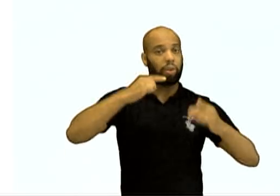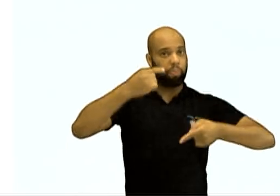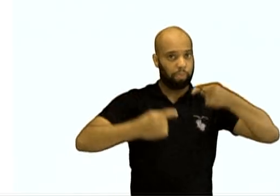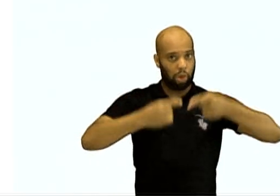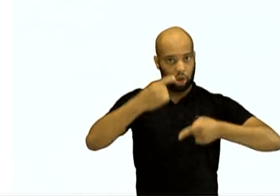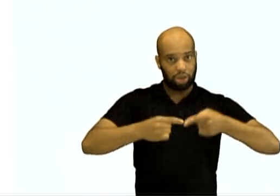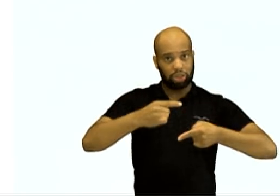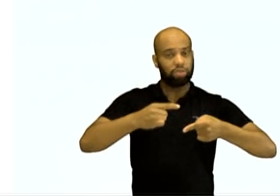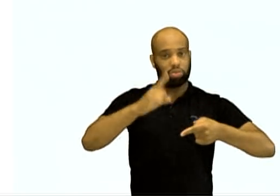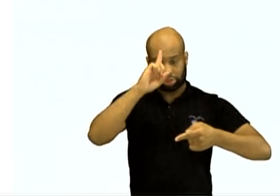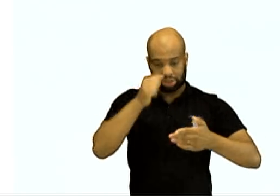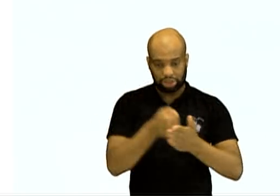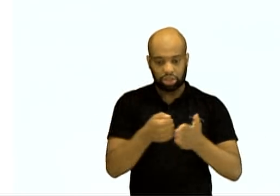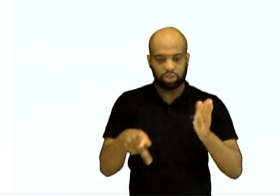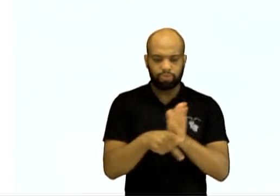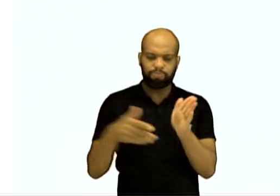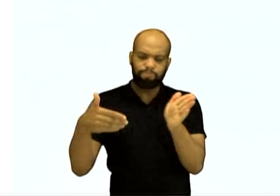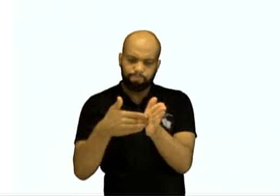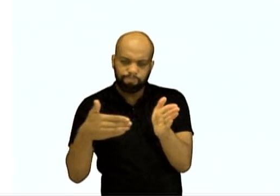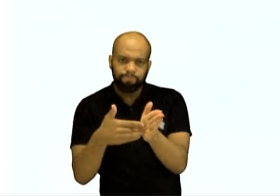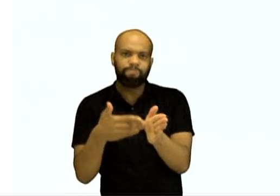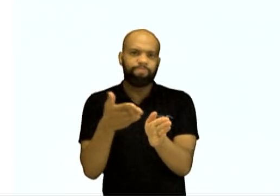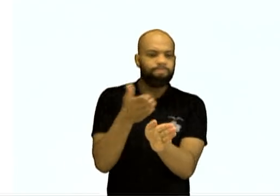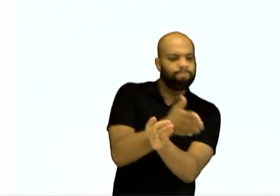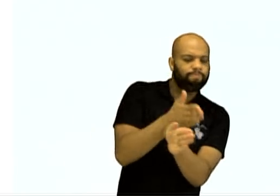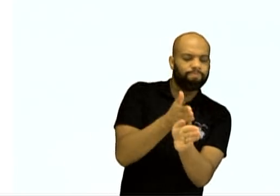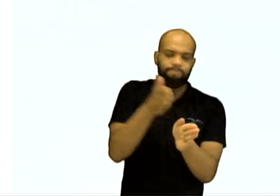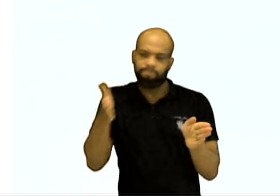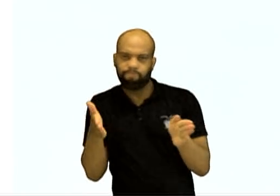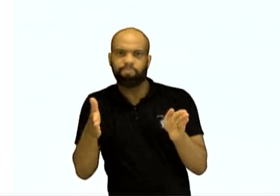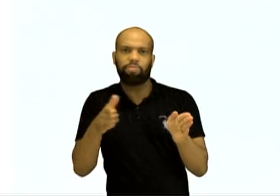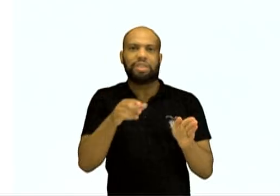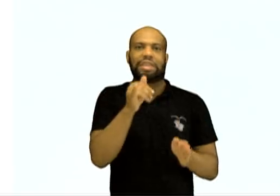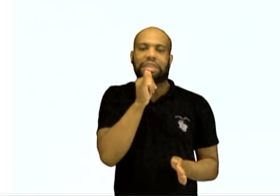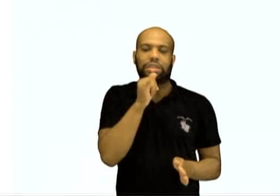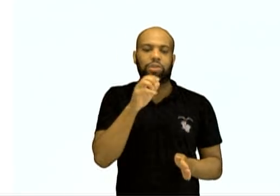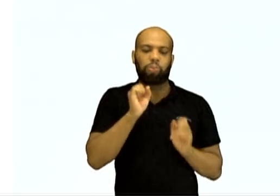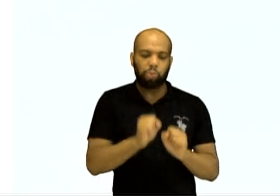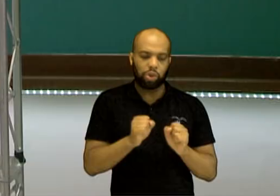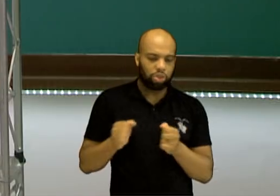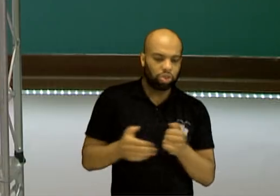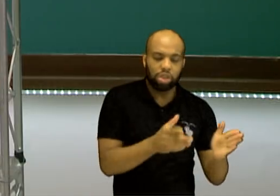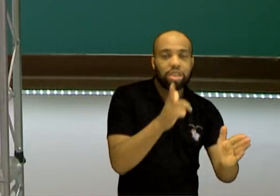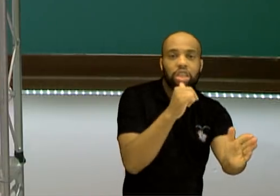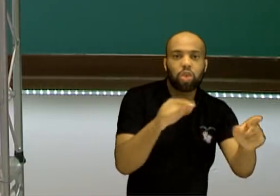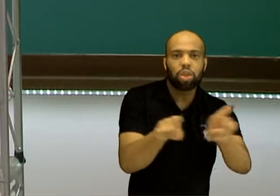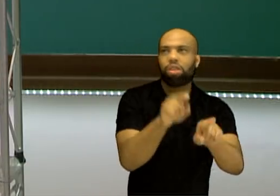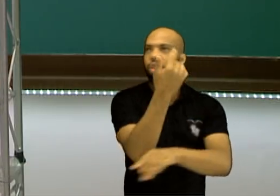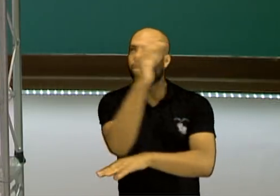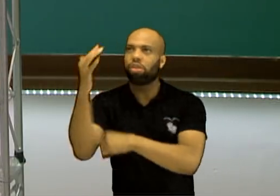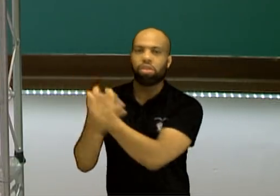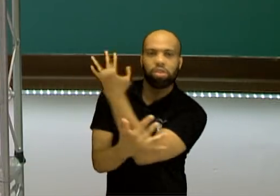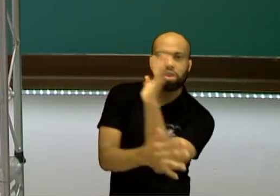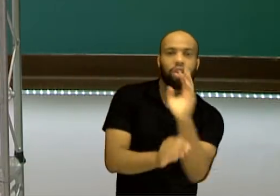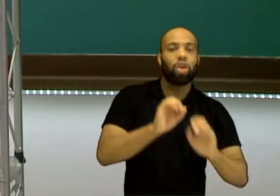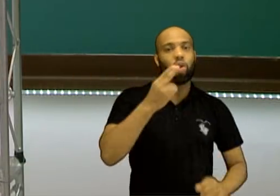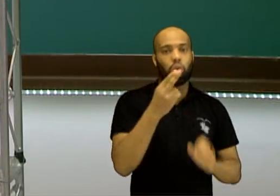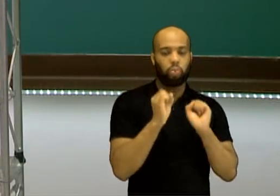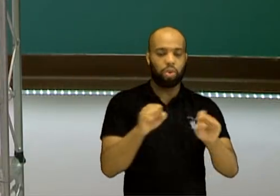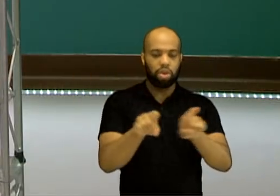que podem ser naturais, os limites podem ser um rio, uma floresta, ou podem ser construídos,